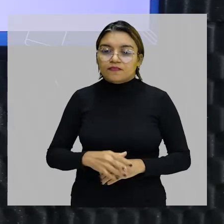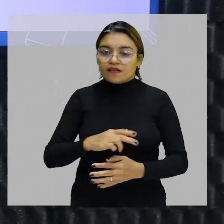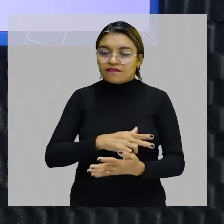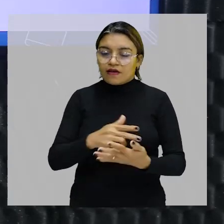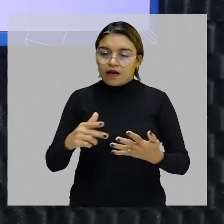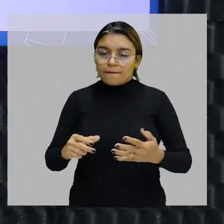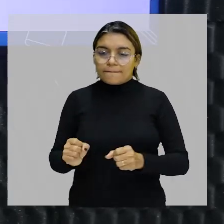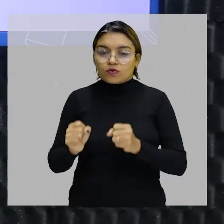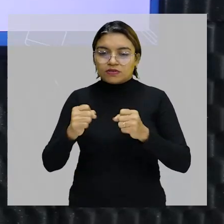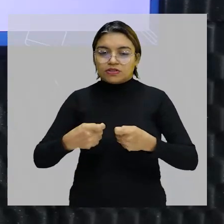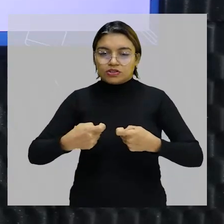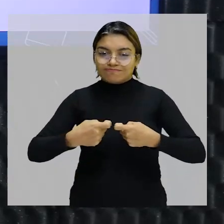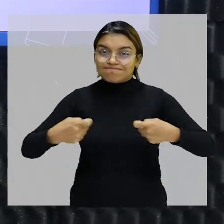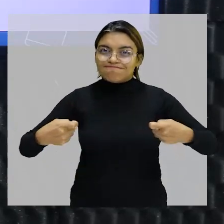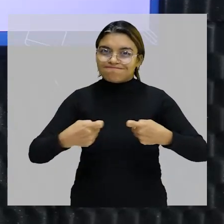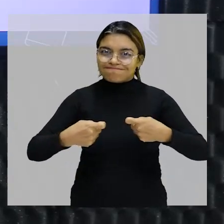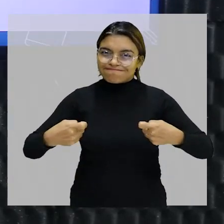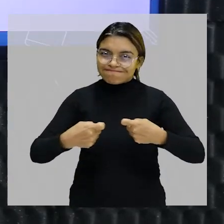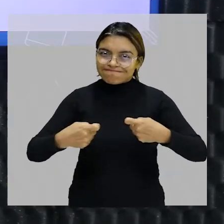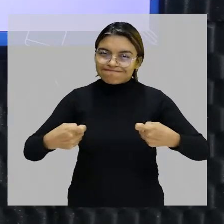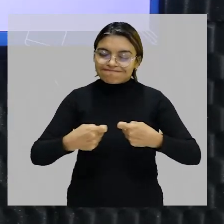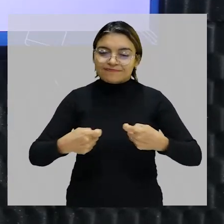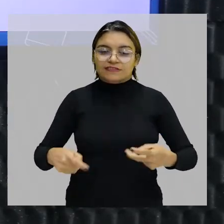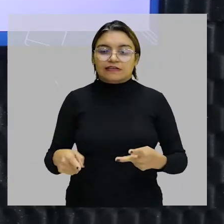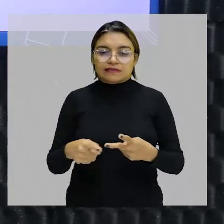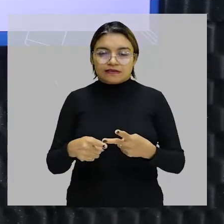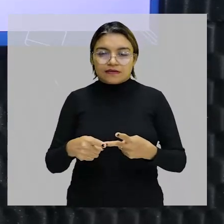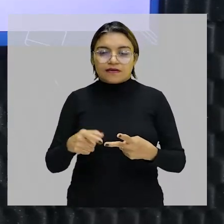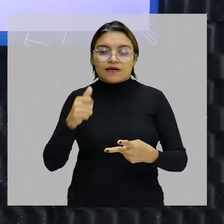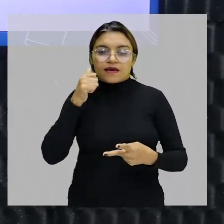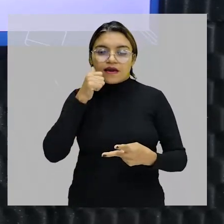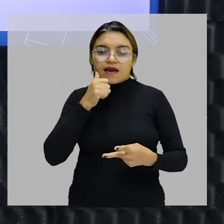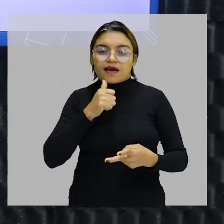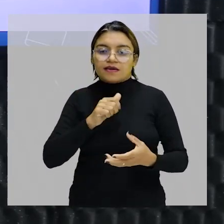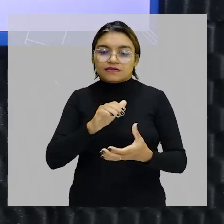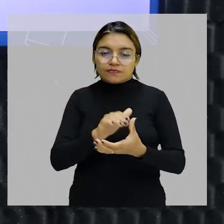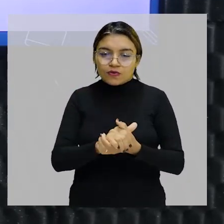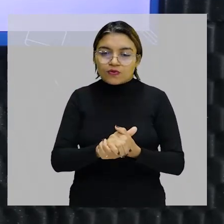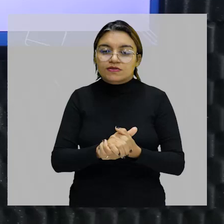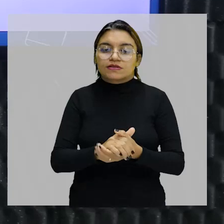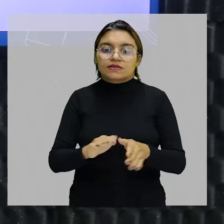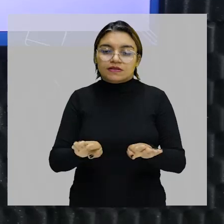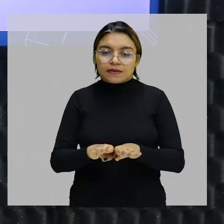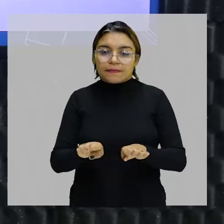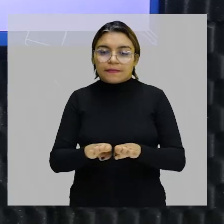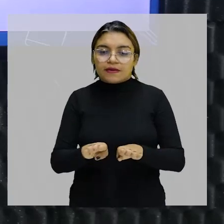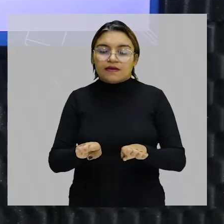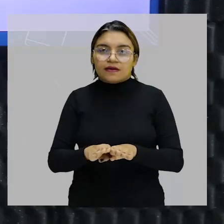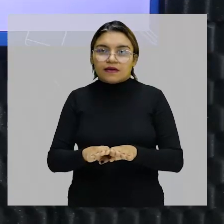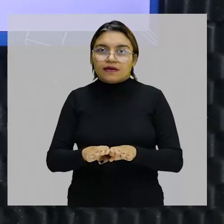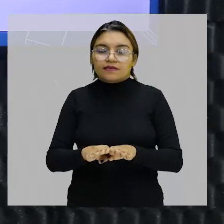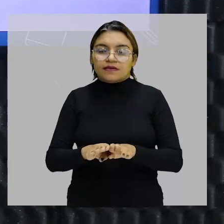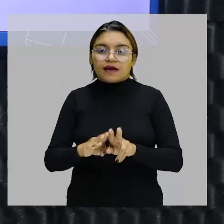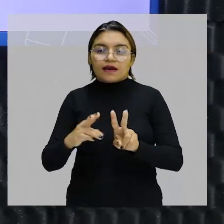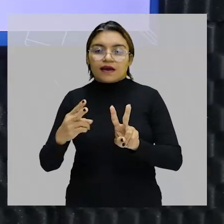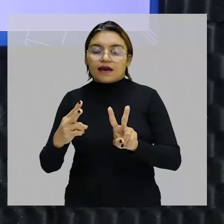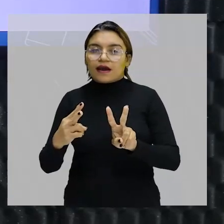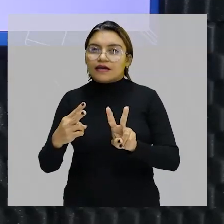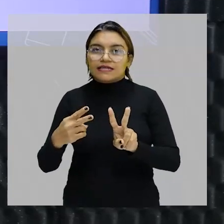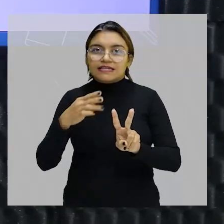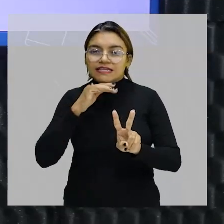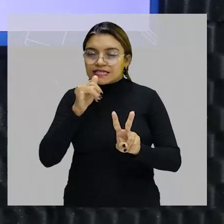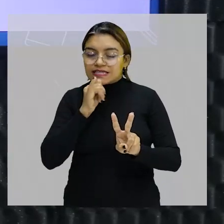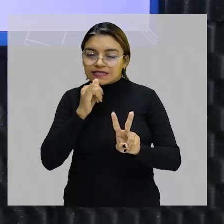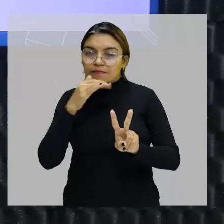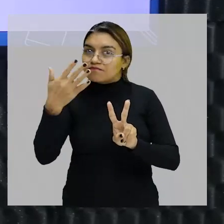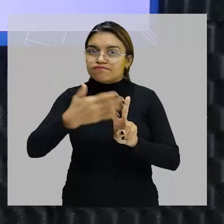poderes elásticos. Nós temos a sua esposa, a Susan Storr, que tem o poder da invisibilidade, então fica